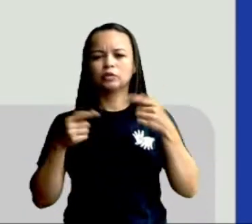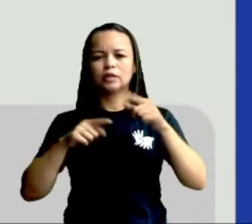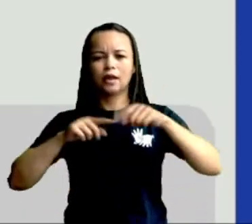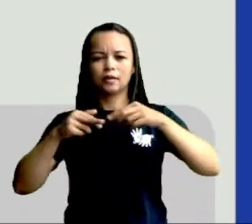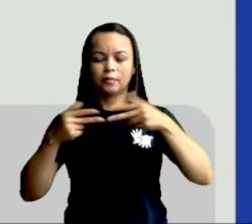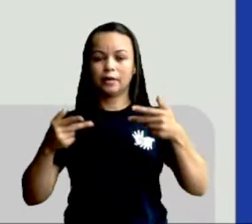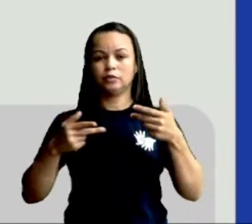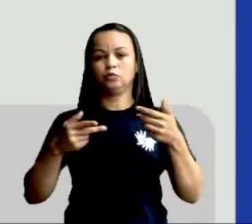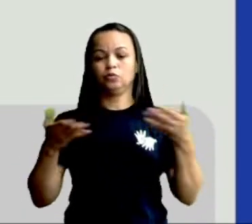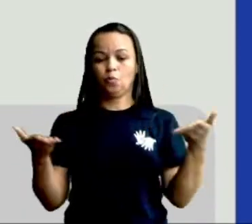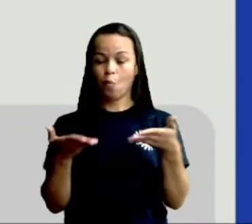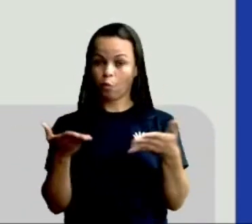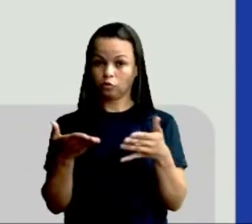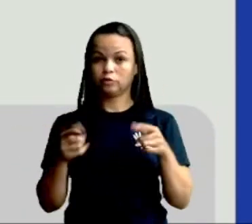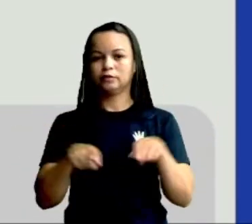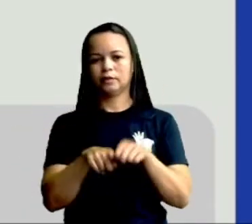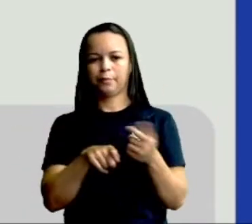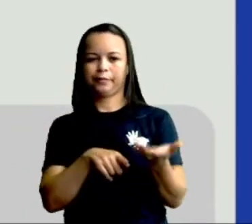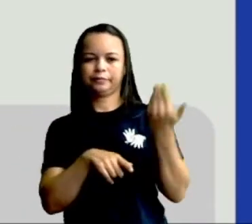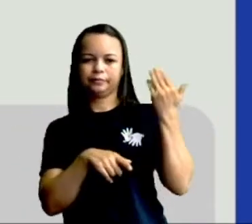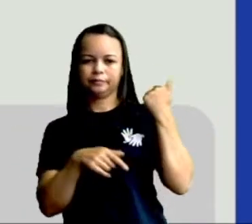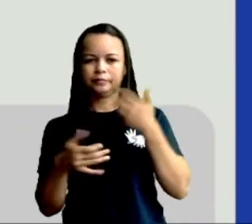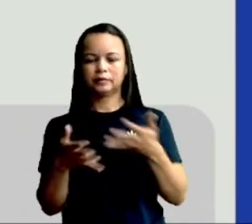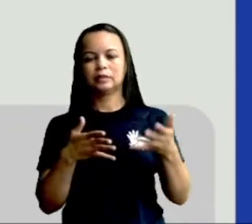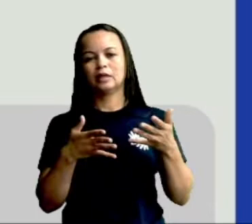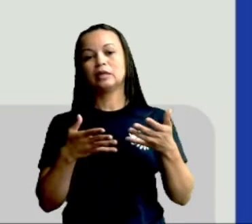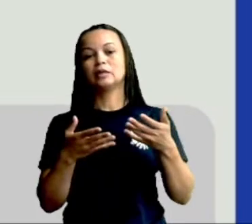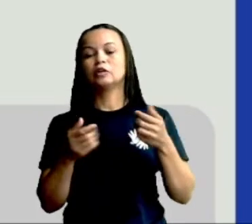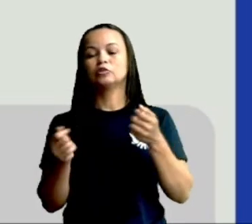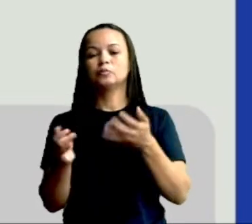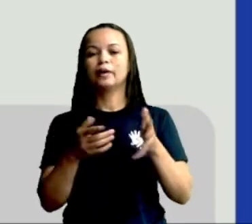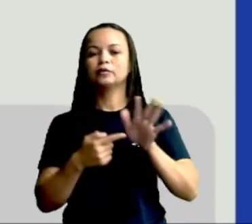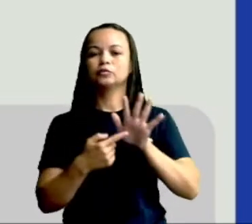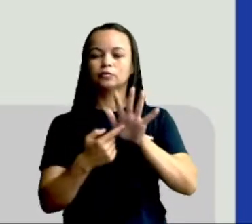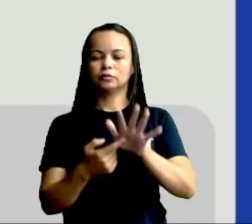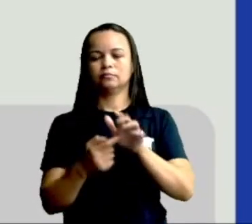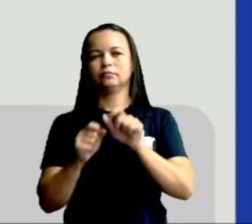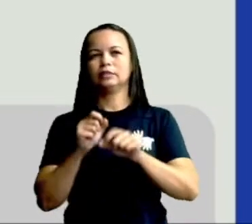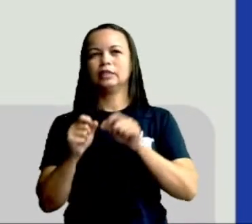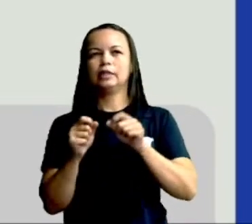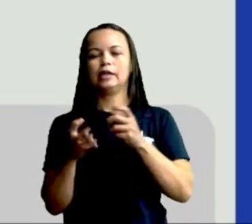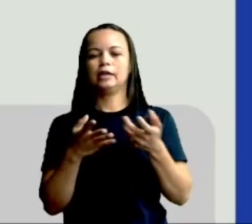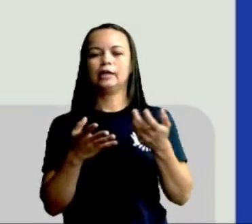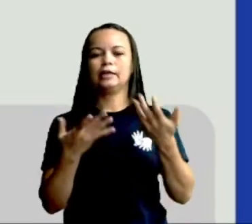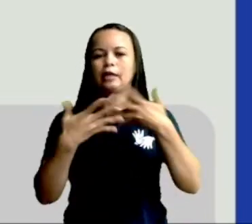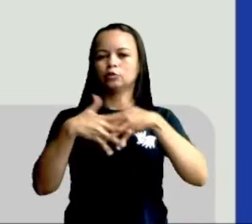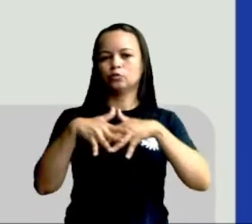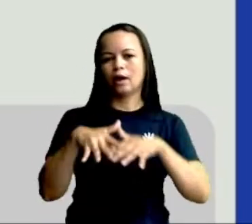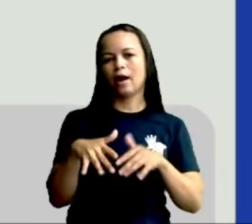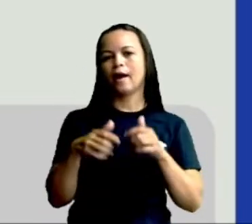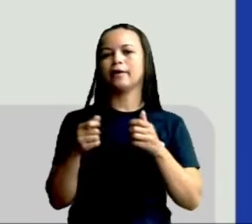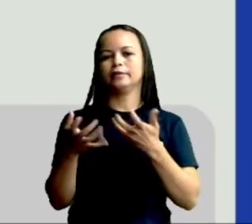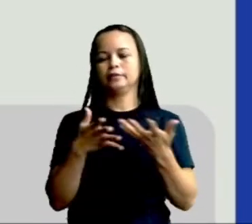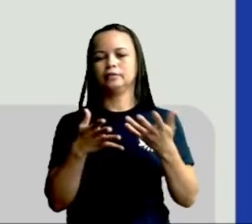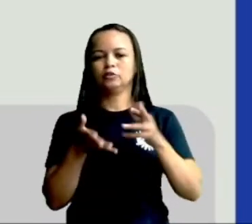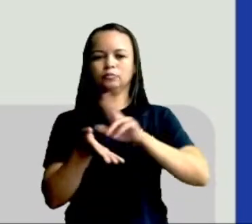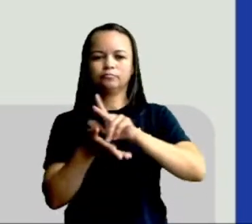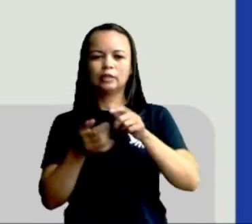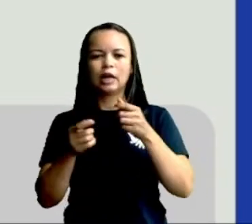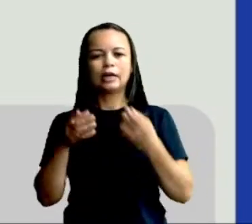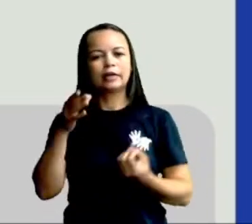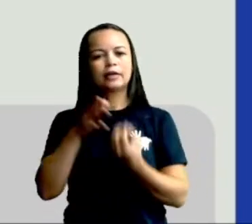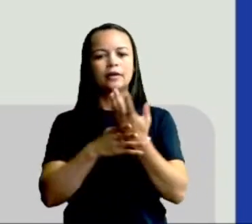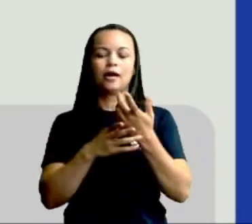e do passado e é dotada de aspectos naturais e culturais do mundo paisagem para geografia